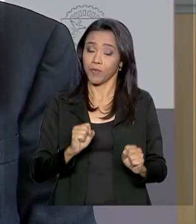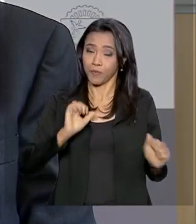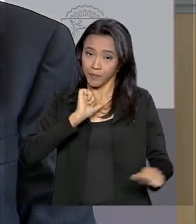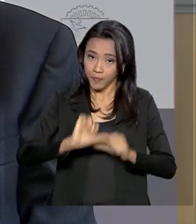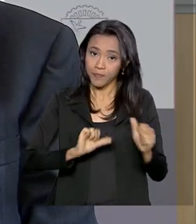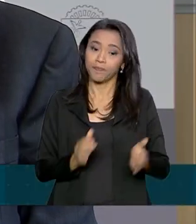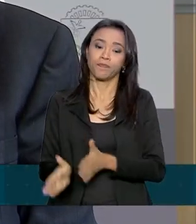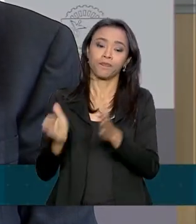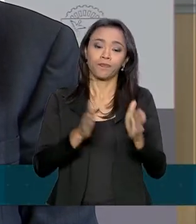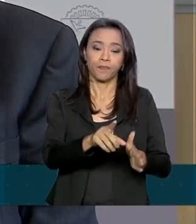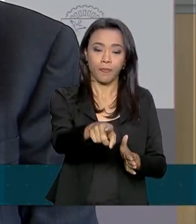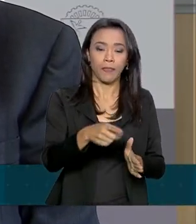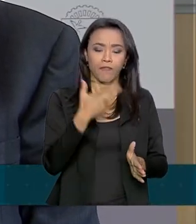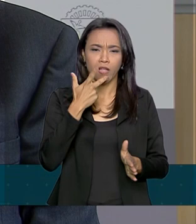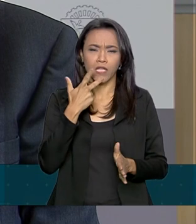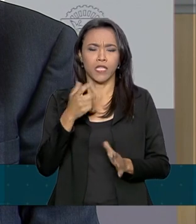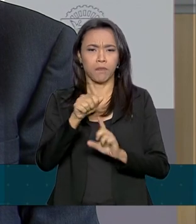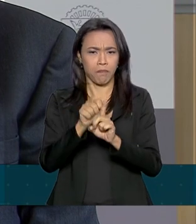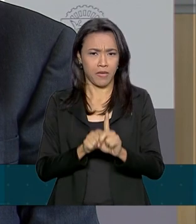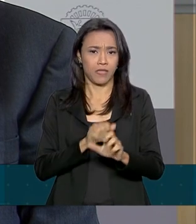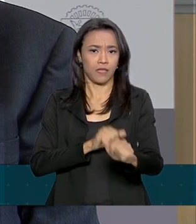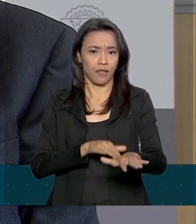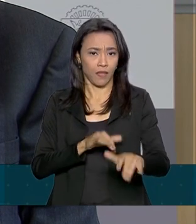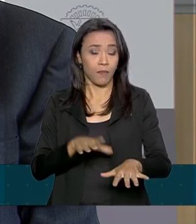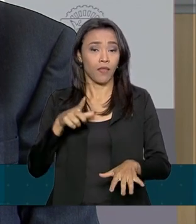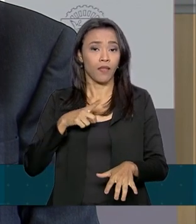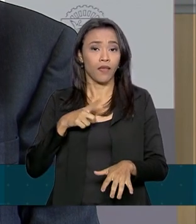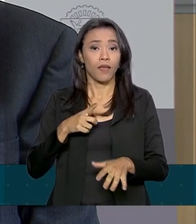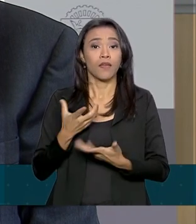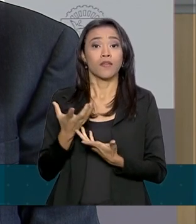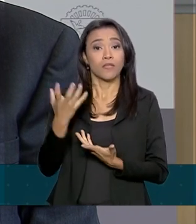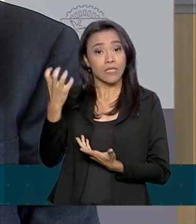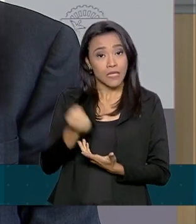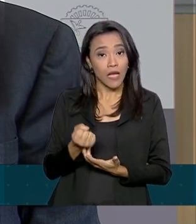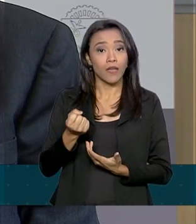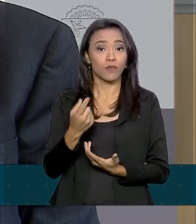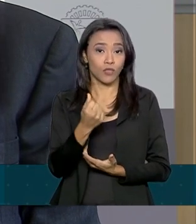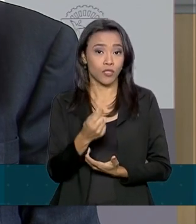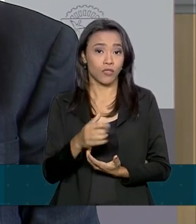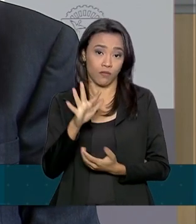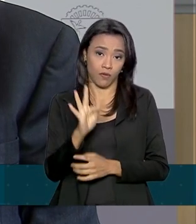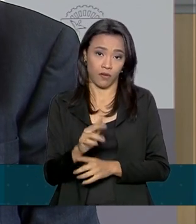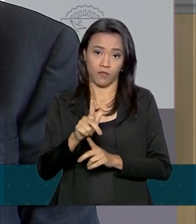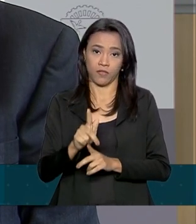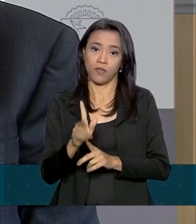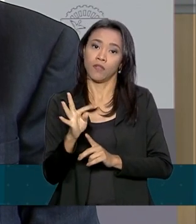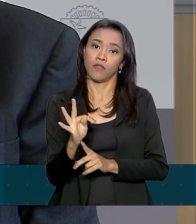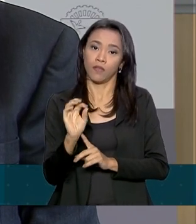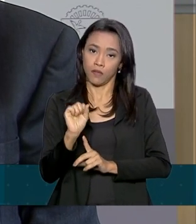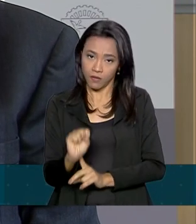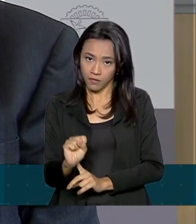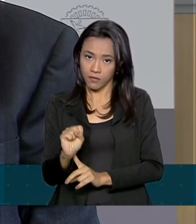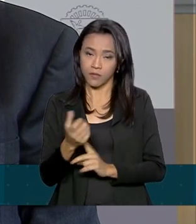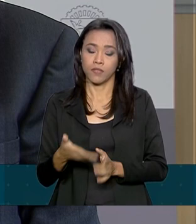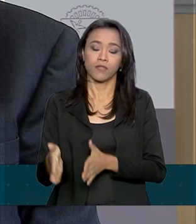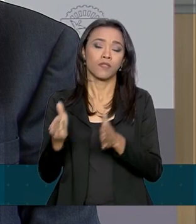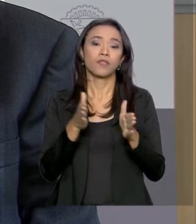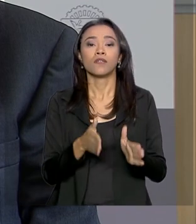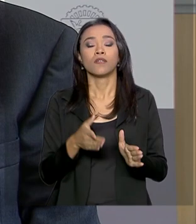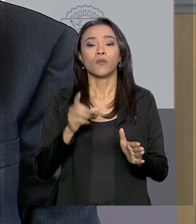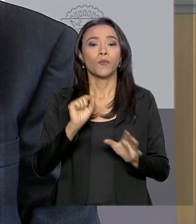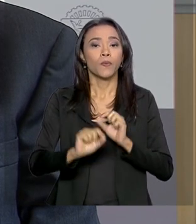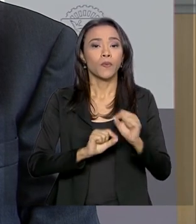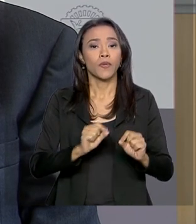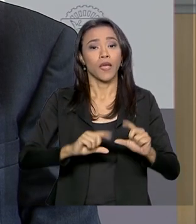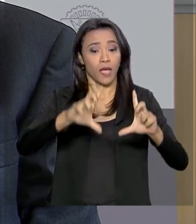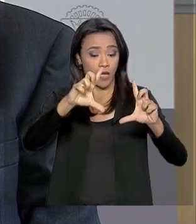setembro, você começa a ter liberação dos recursos do fundo de garantia. Você já teve aí as quedas